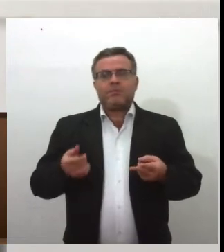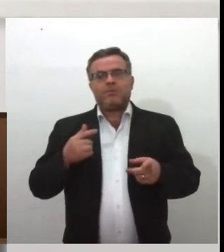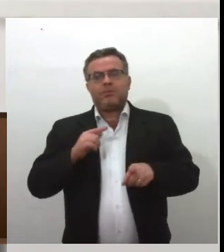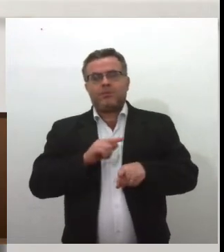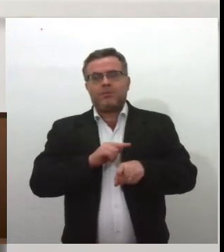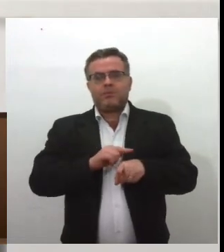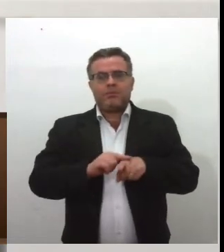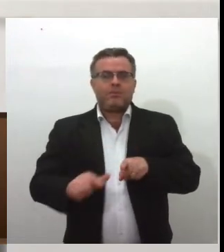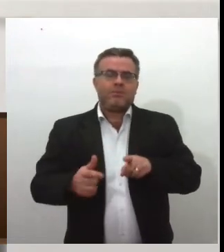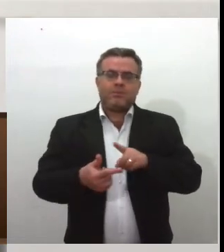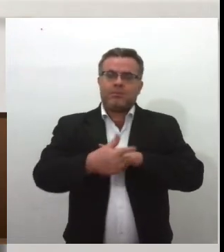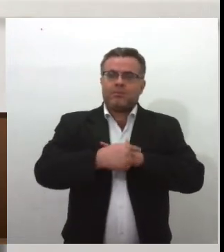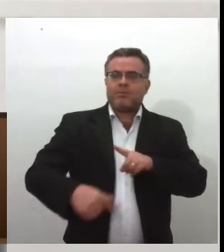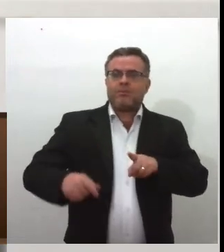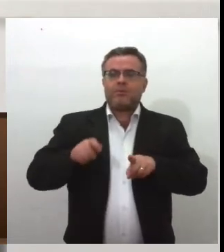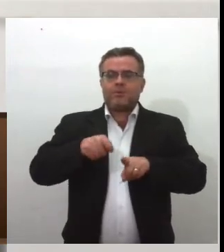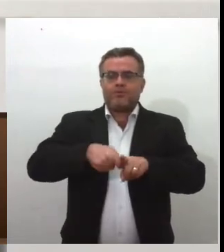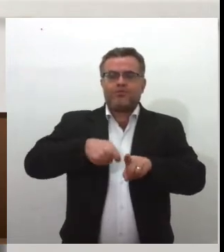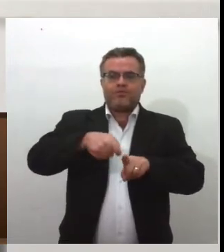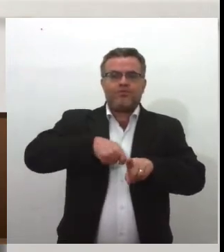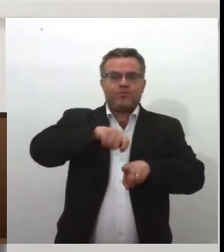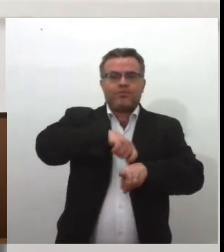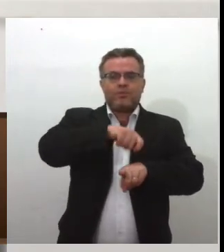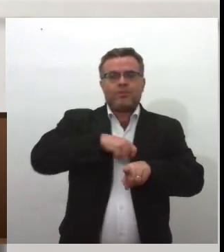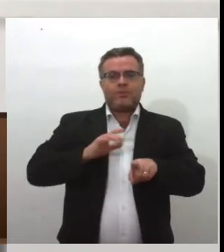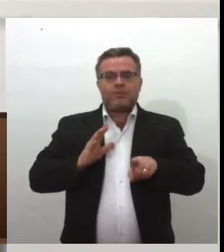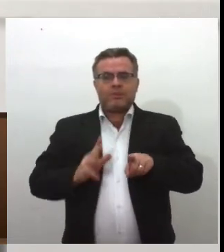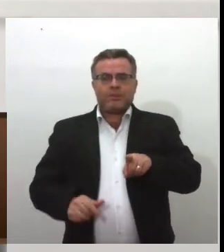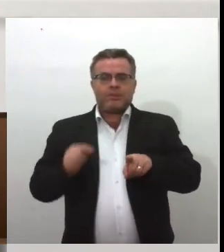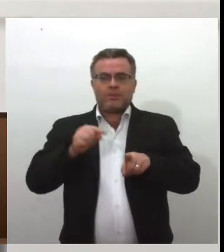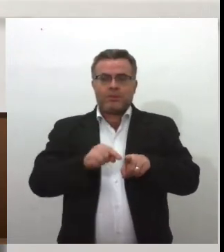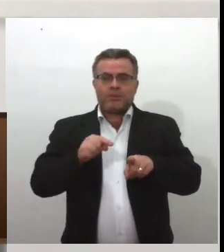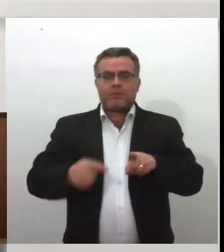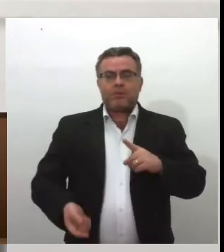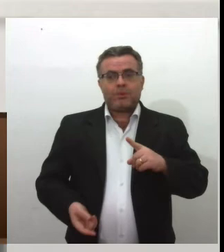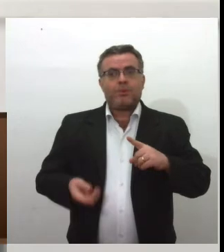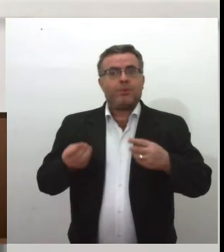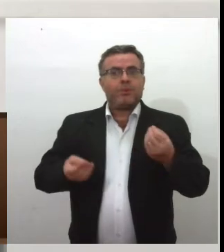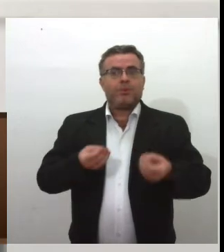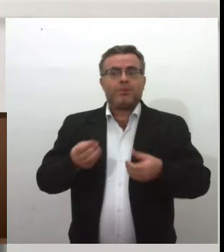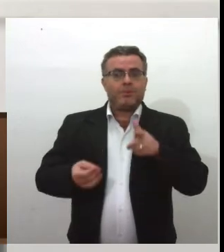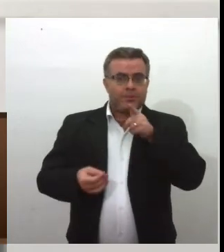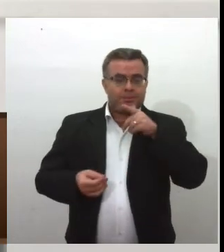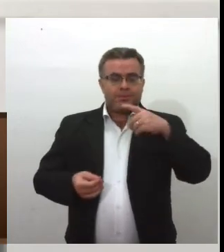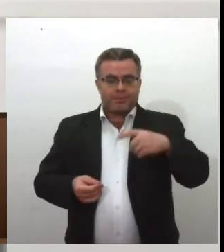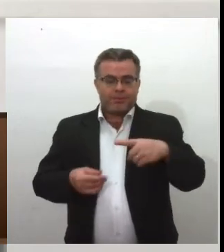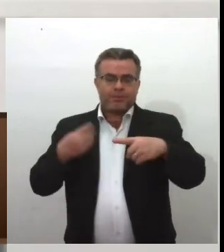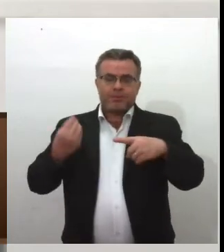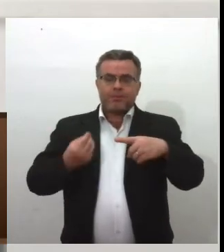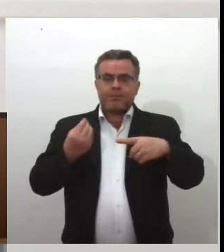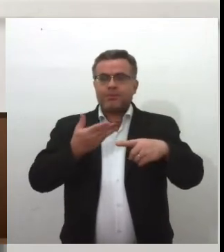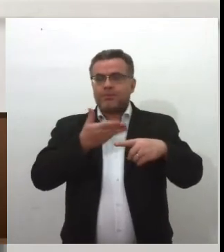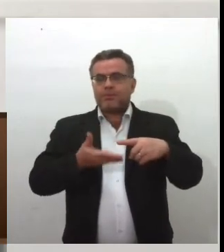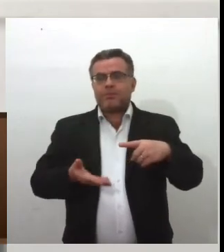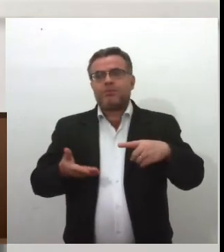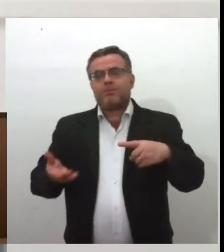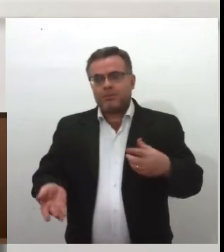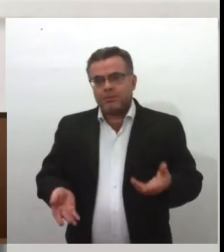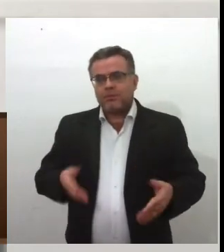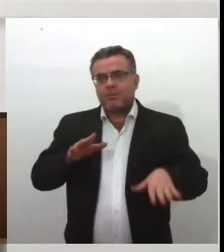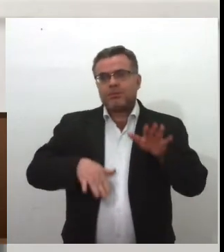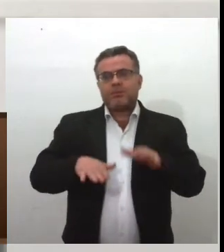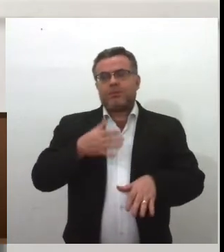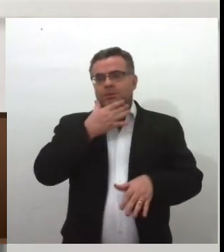para melhor asseio, limpeza, o prepúcio, né, tirar aí, geralmente nos